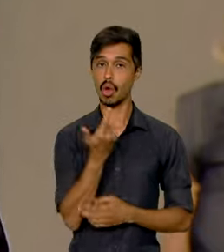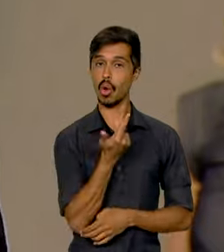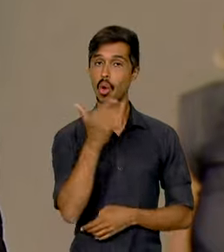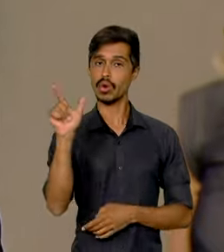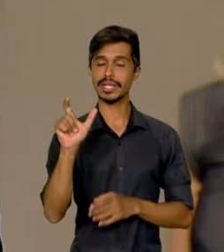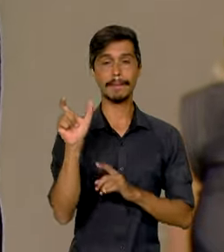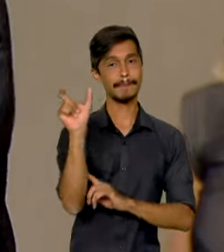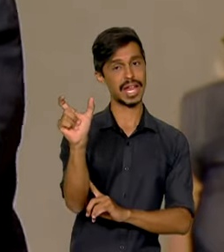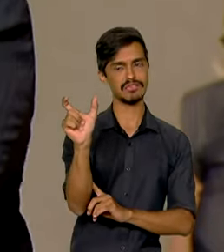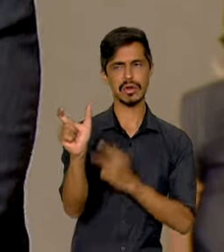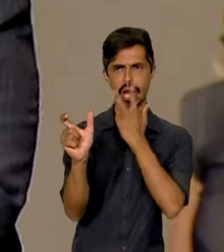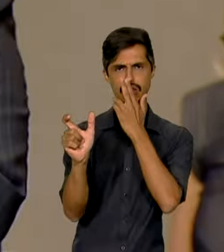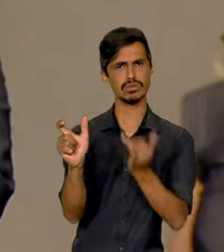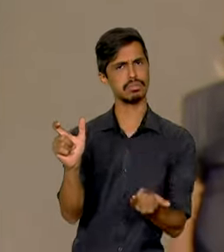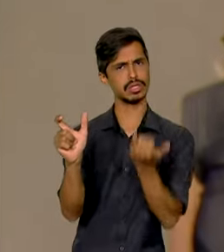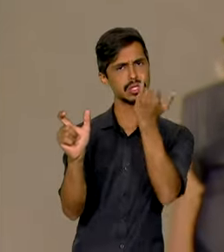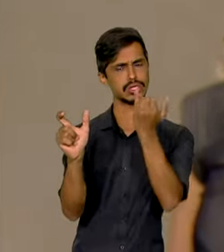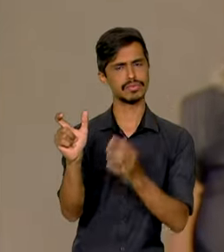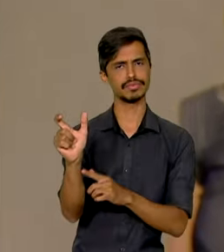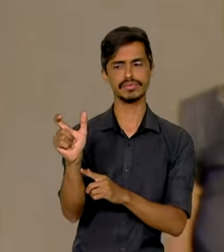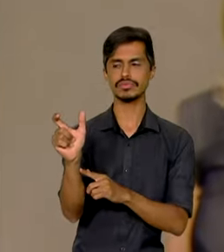me parece muito relevante,